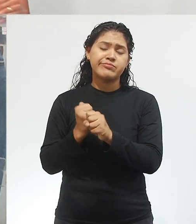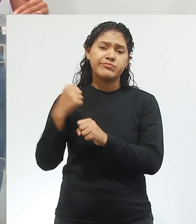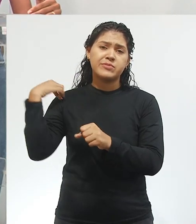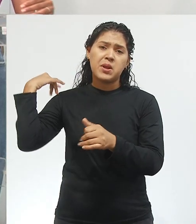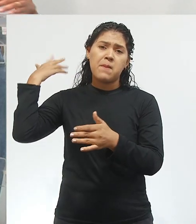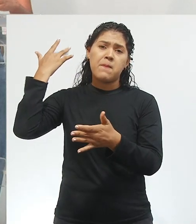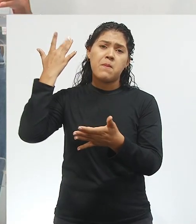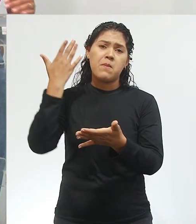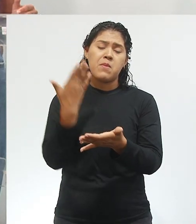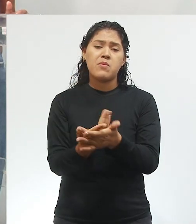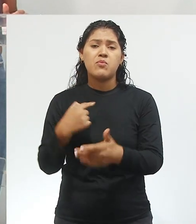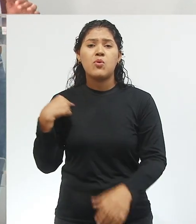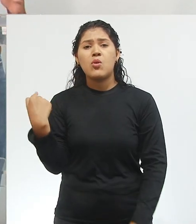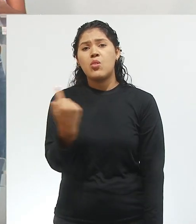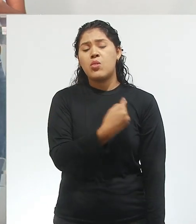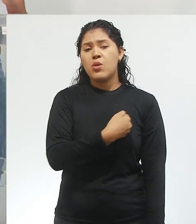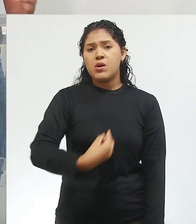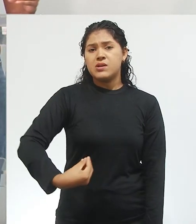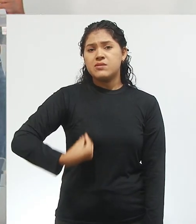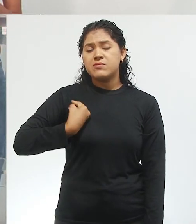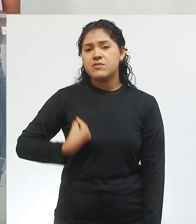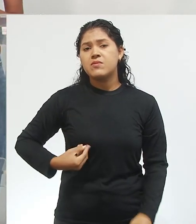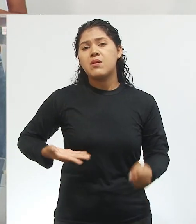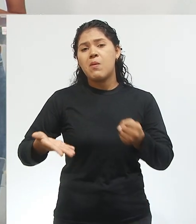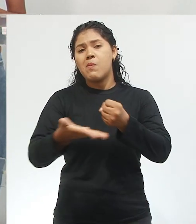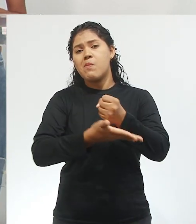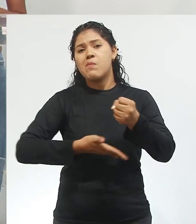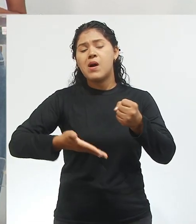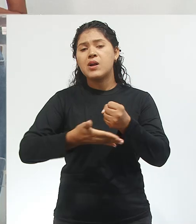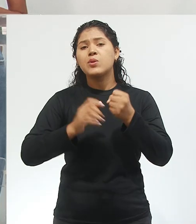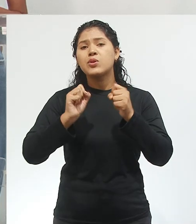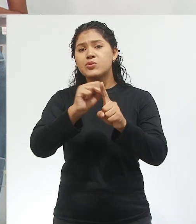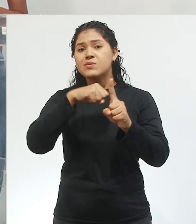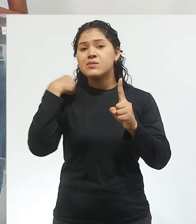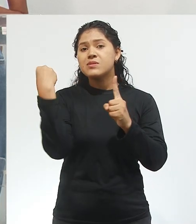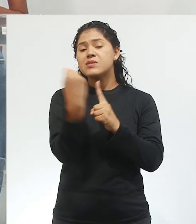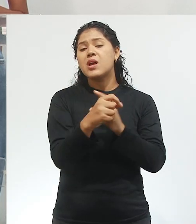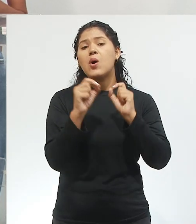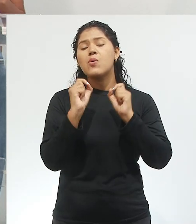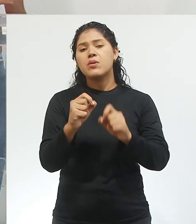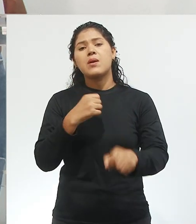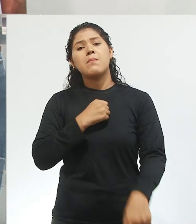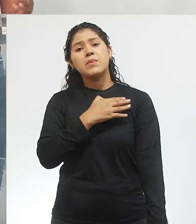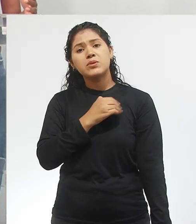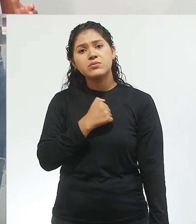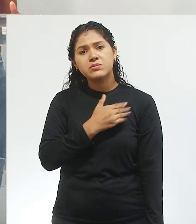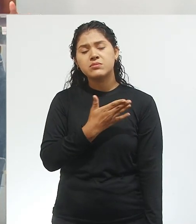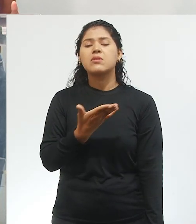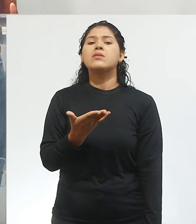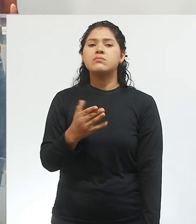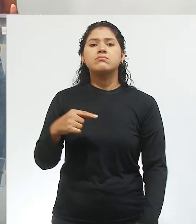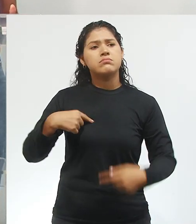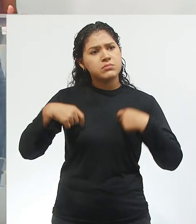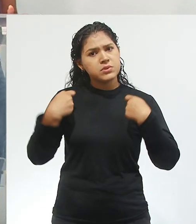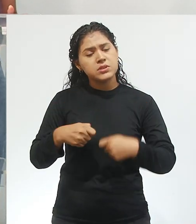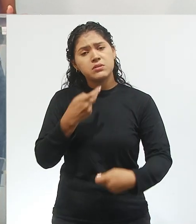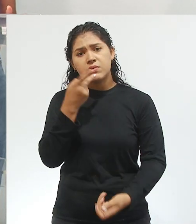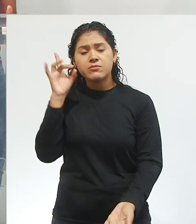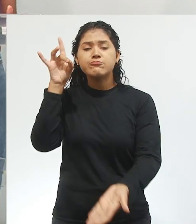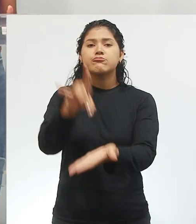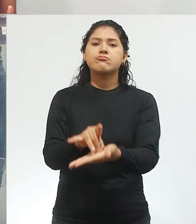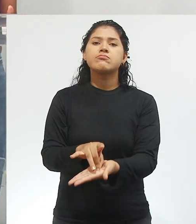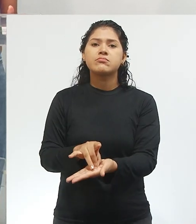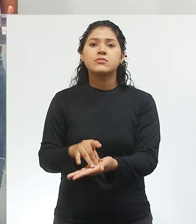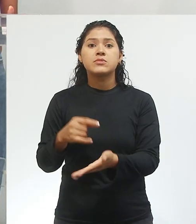somos construídas numa base extremamente racista. Então, precisamos reconhecer isso na nossa